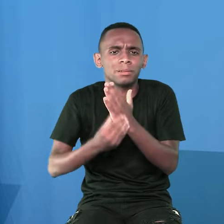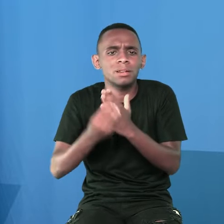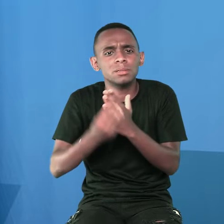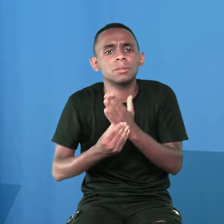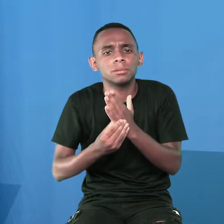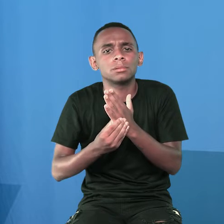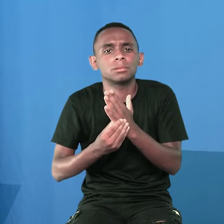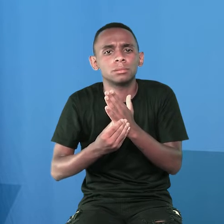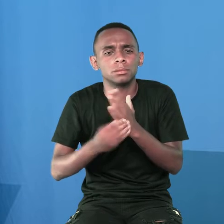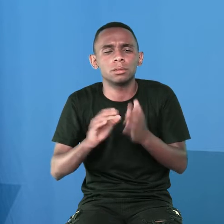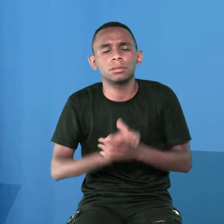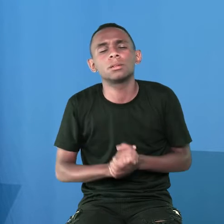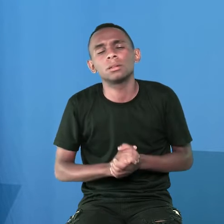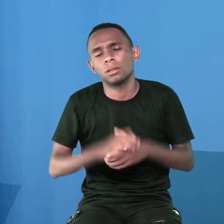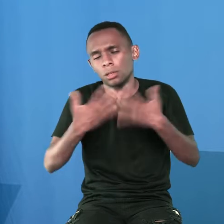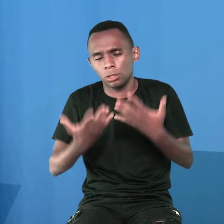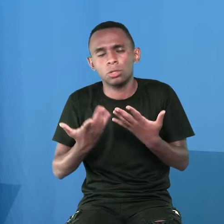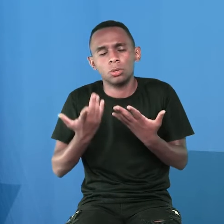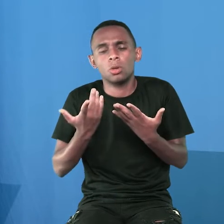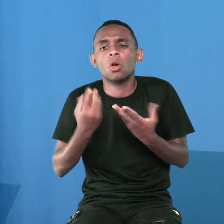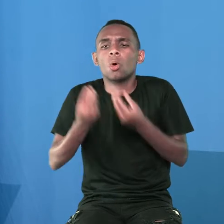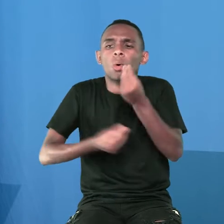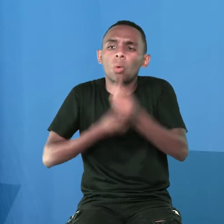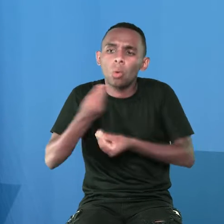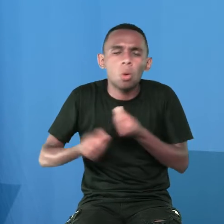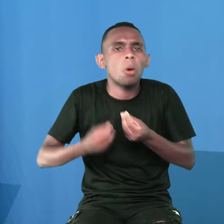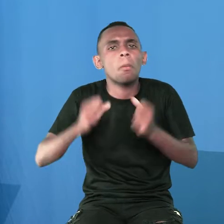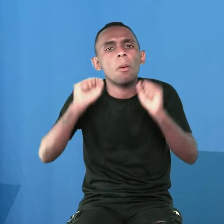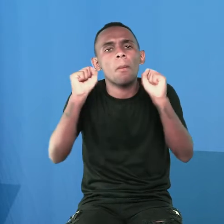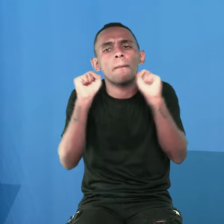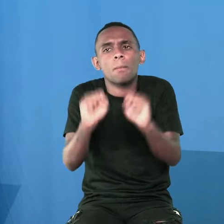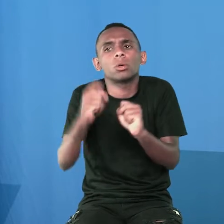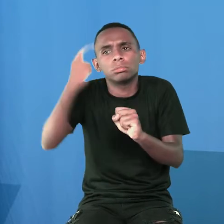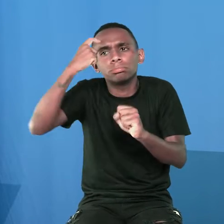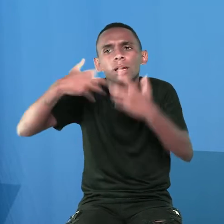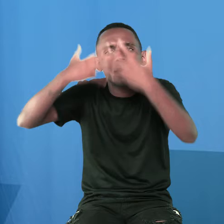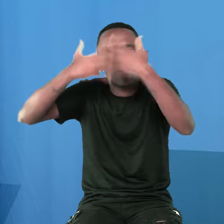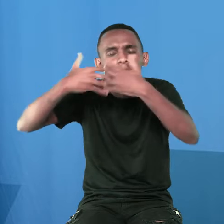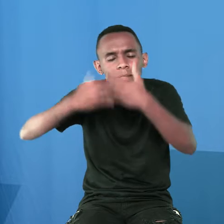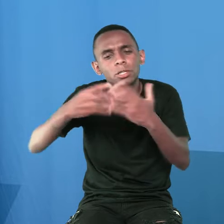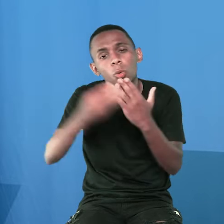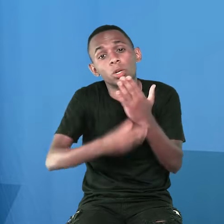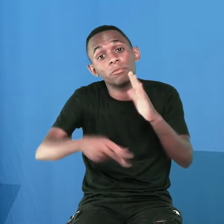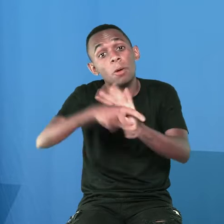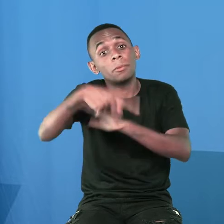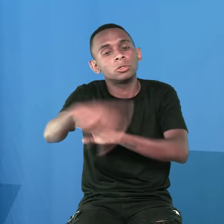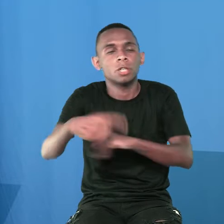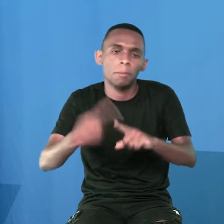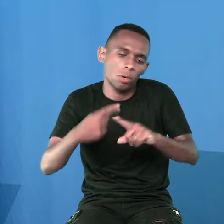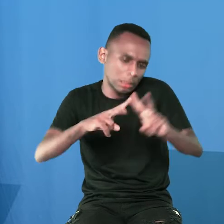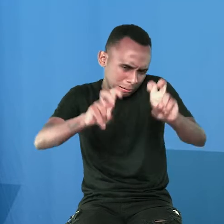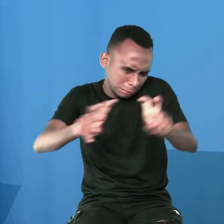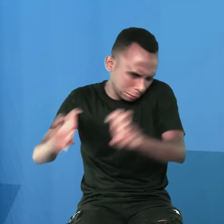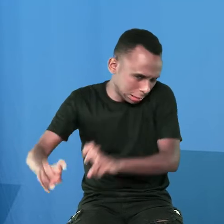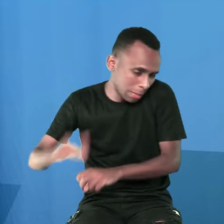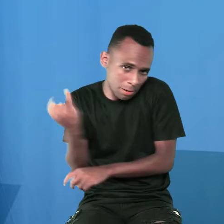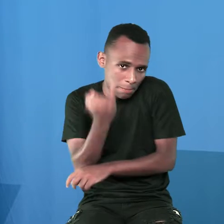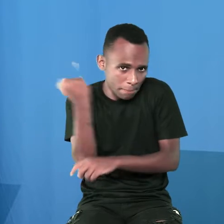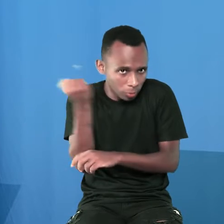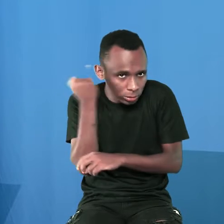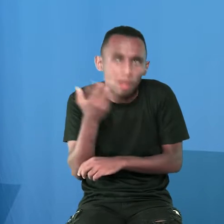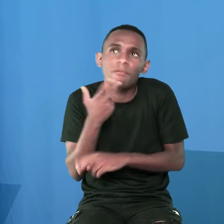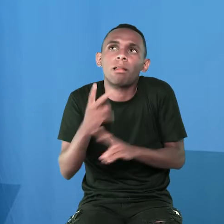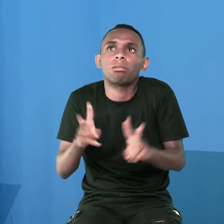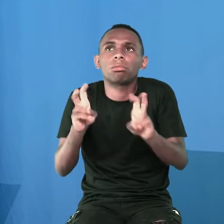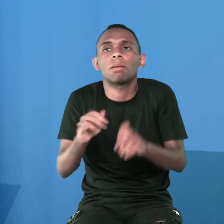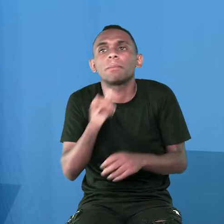Da minha obra, como que ela pode promover essas reflexões assim? Porque são vários temas importantes, né? A gente está falando